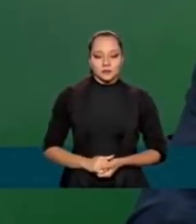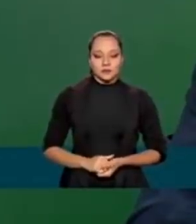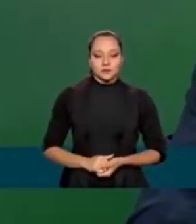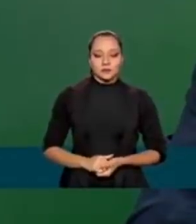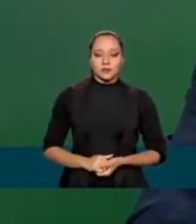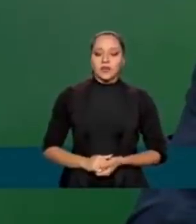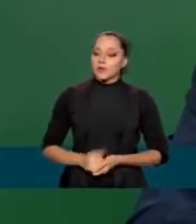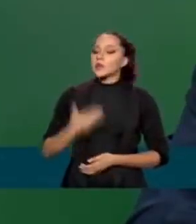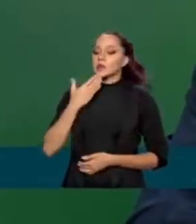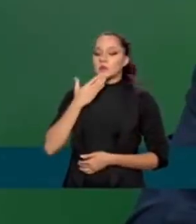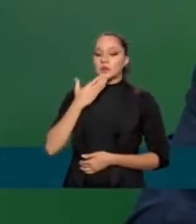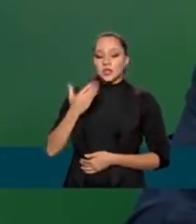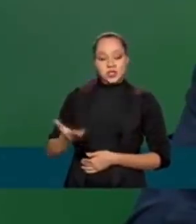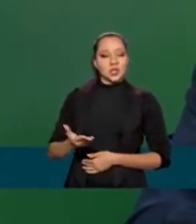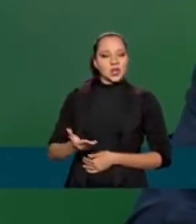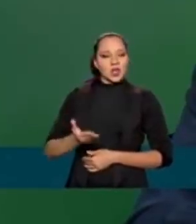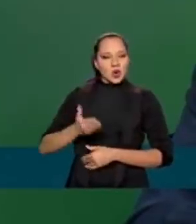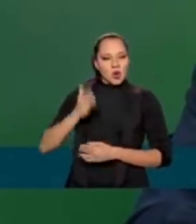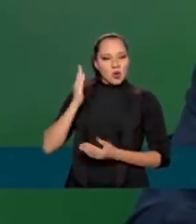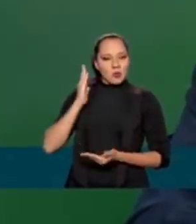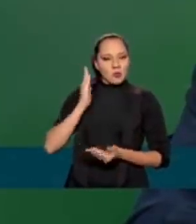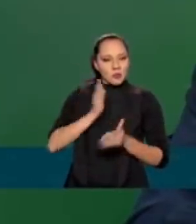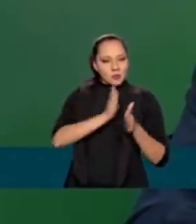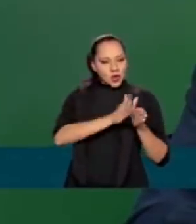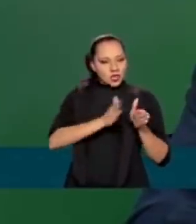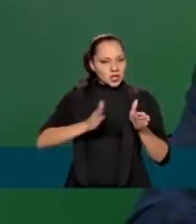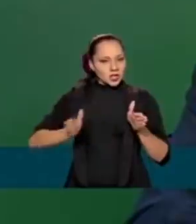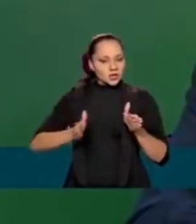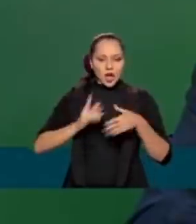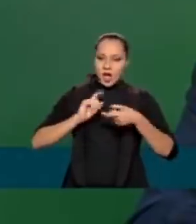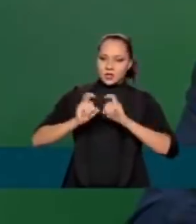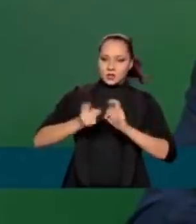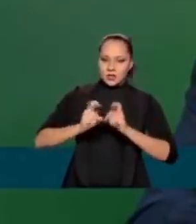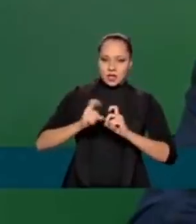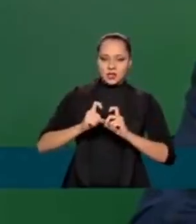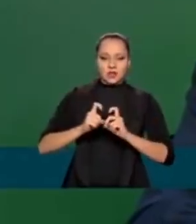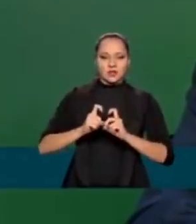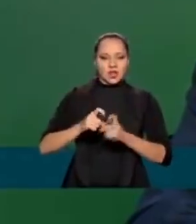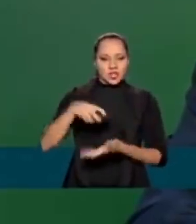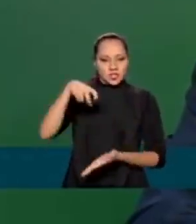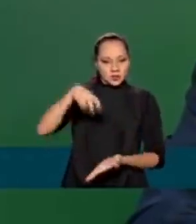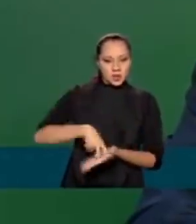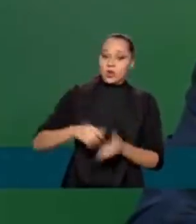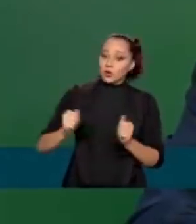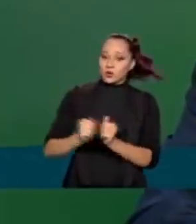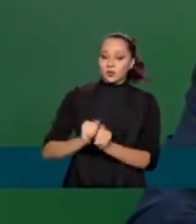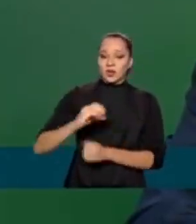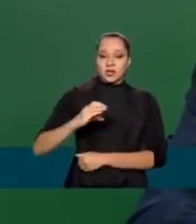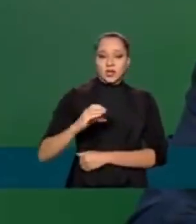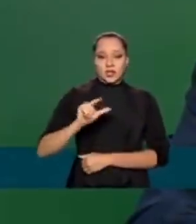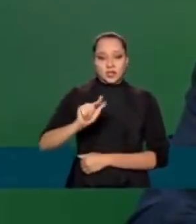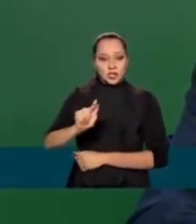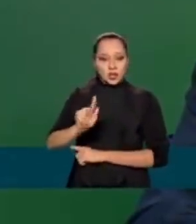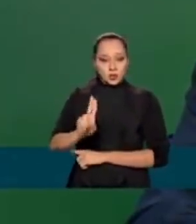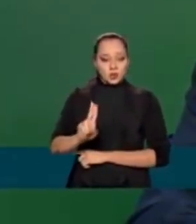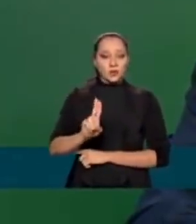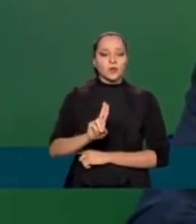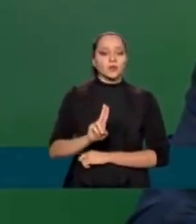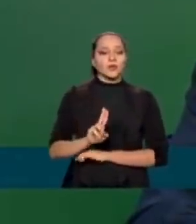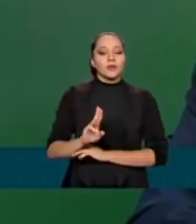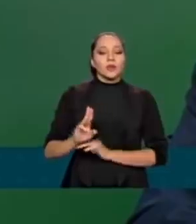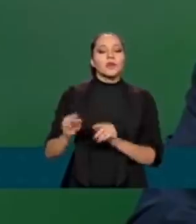Iremos solicitar um procedimento administrativo disciplinar junto ao CGU, um PAD,